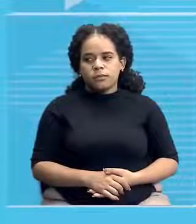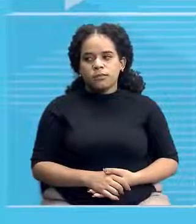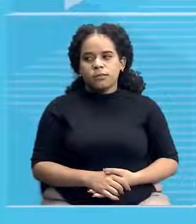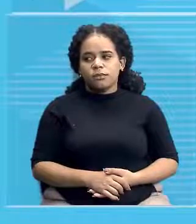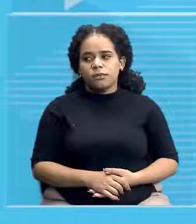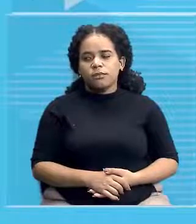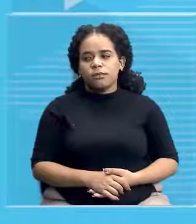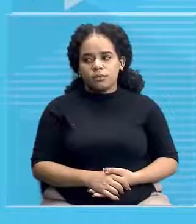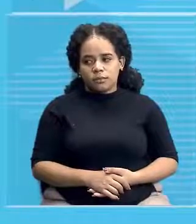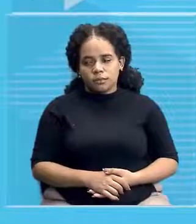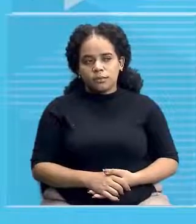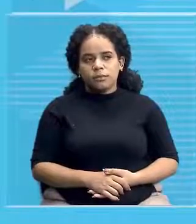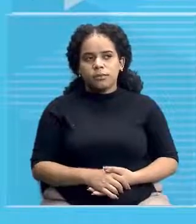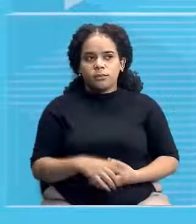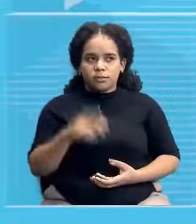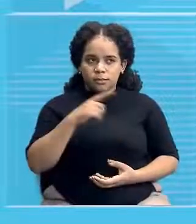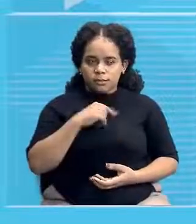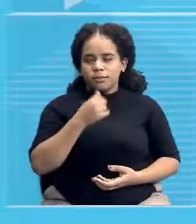macho